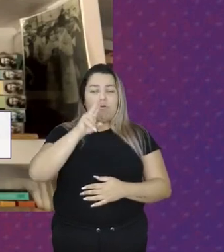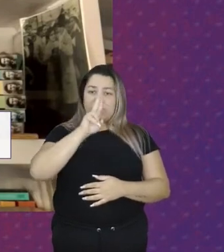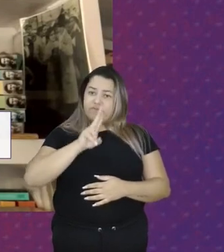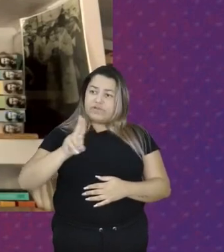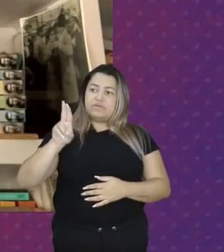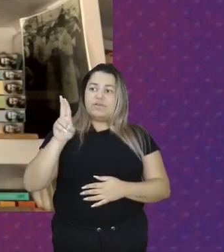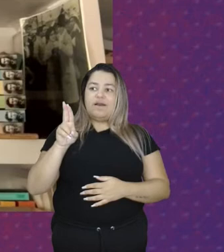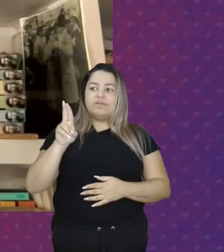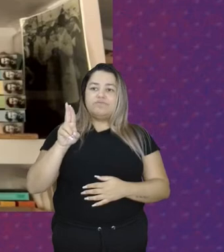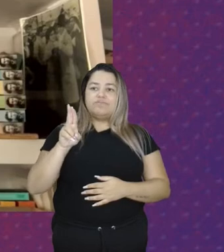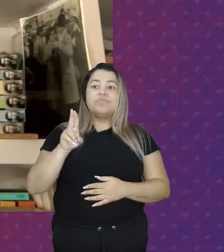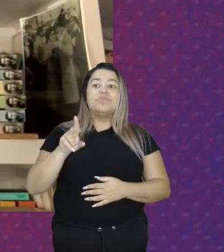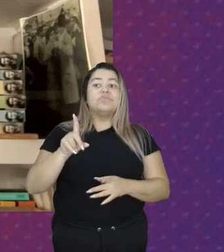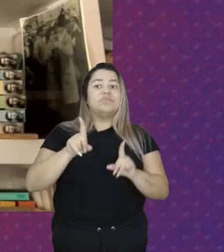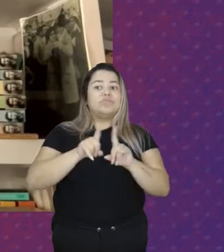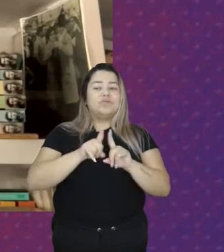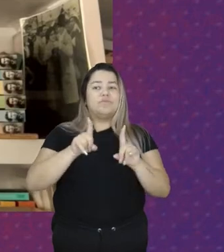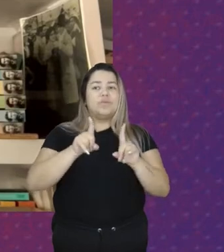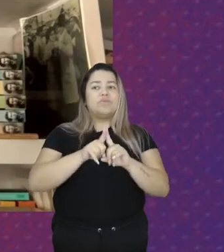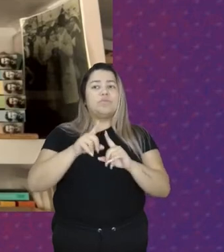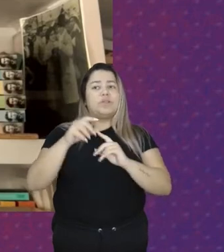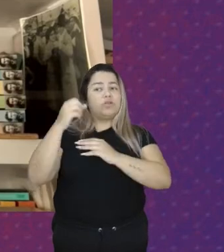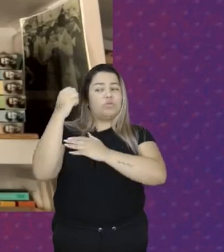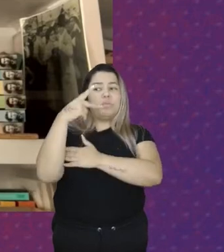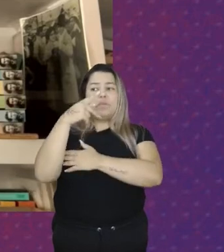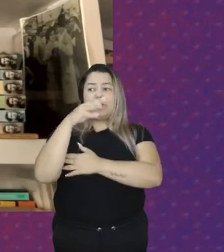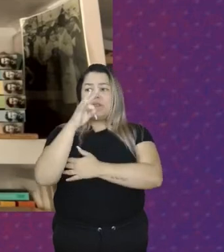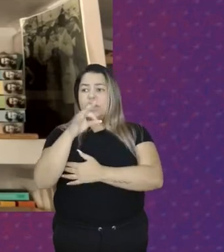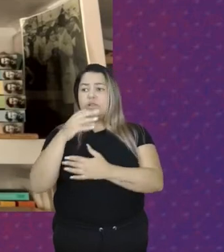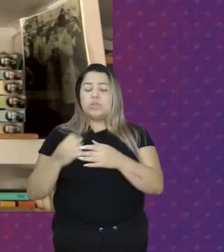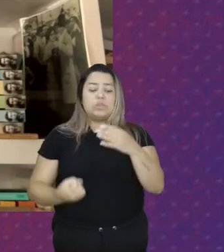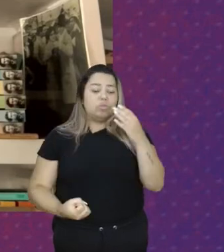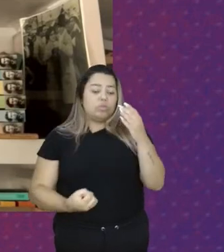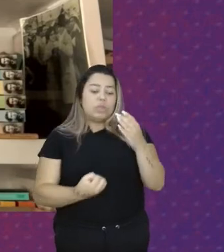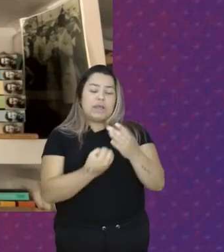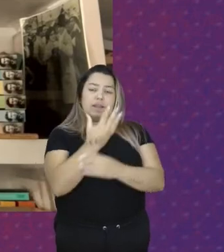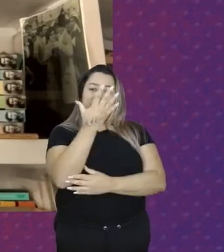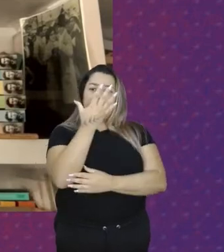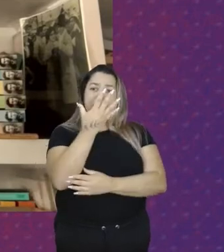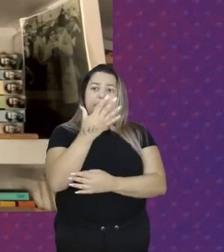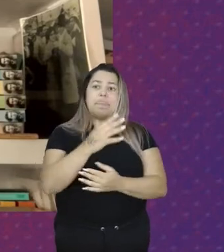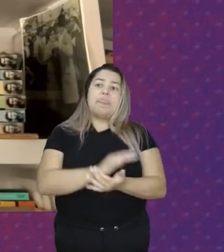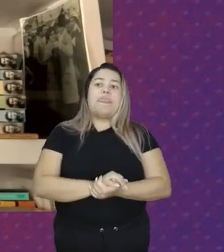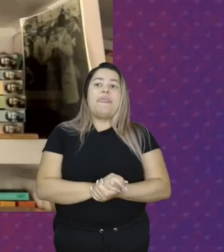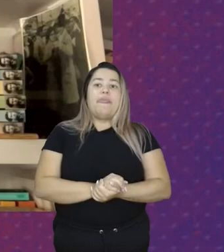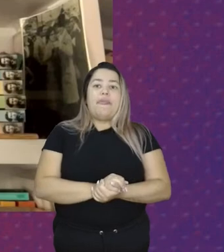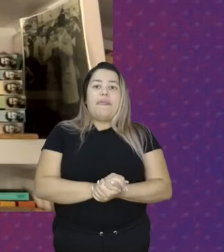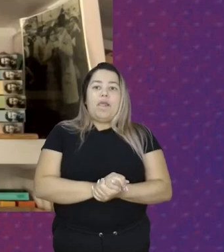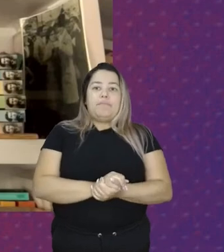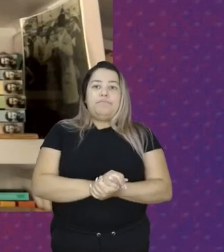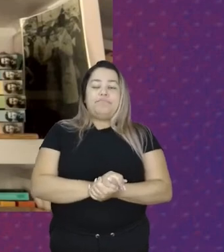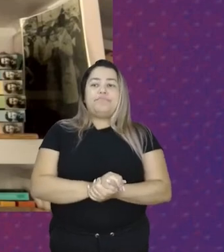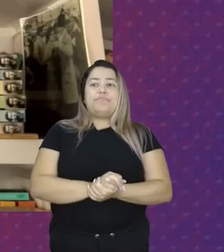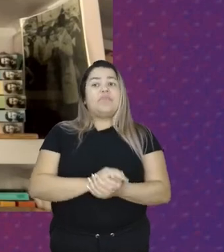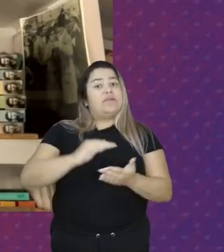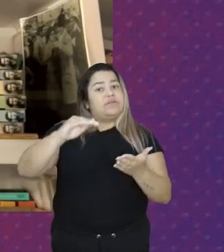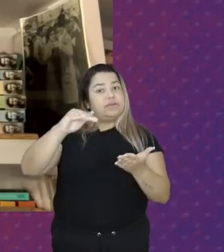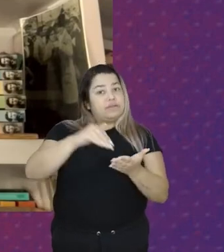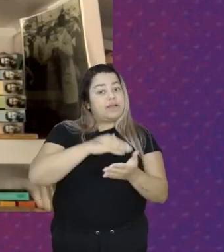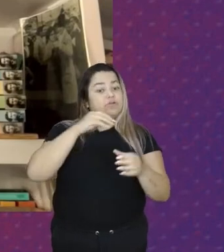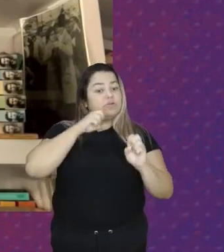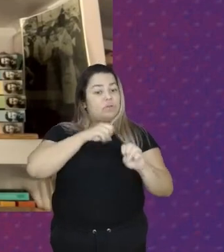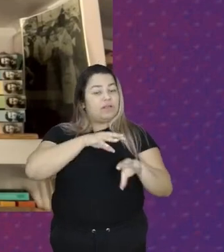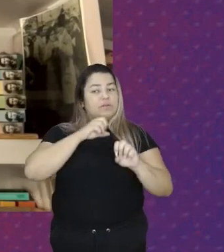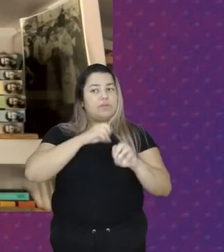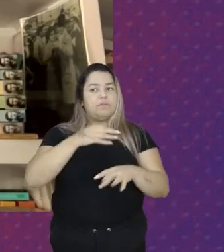universitária, sou militante do PT desde a fundação, fui secretária de